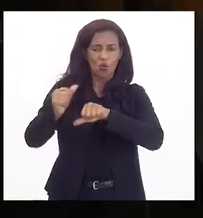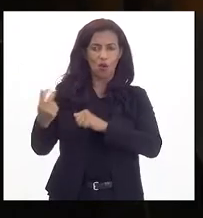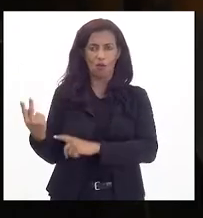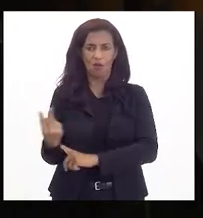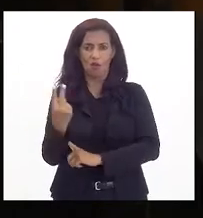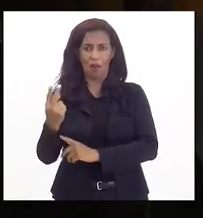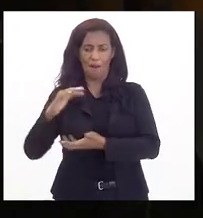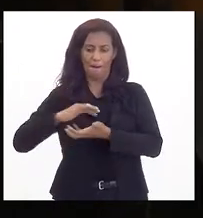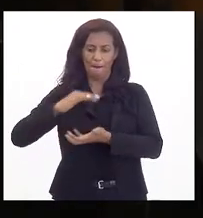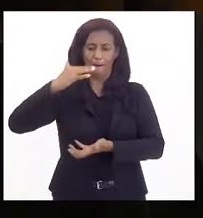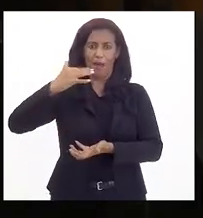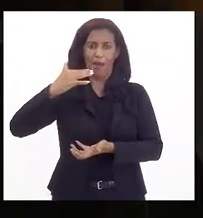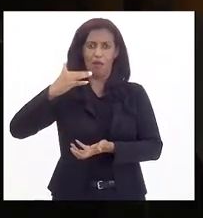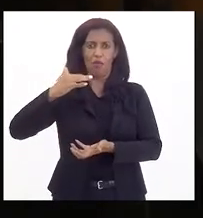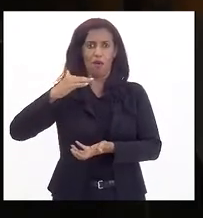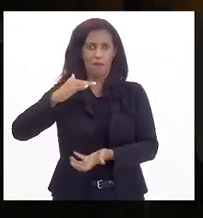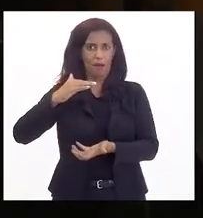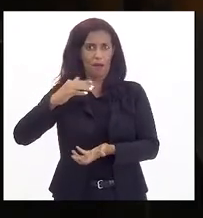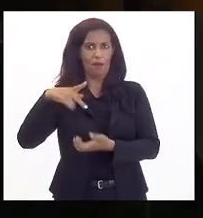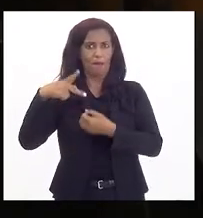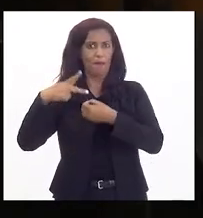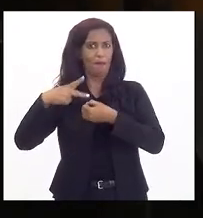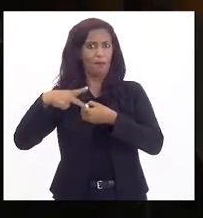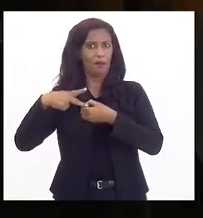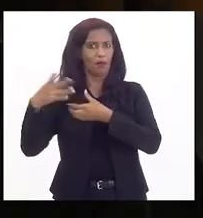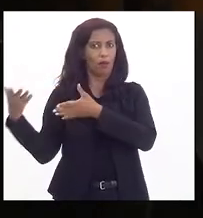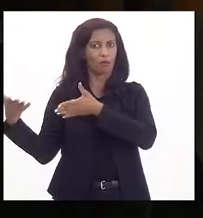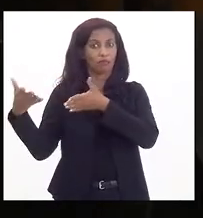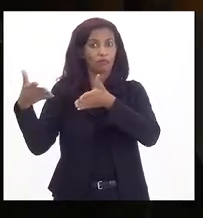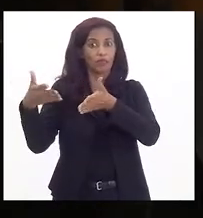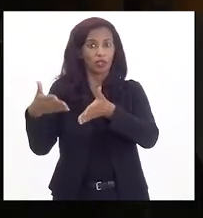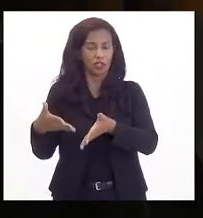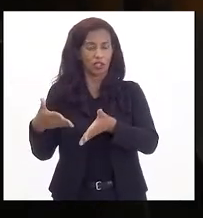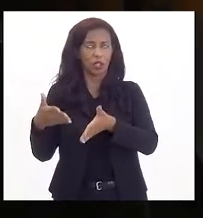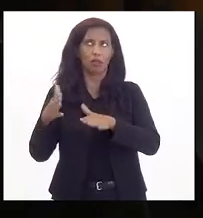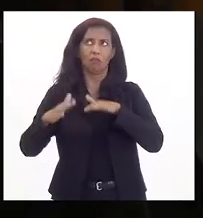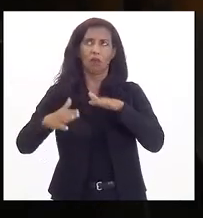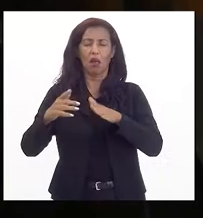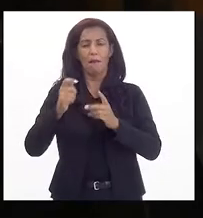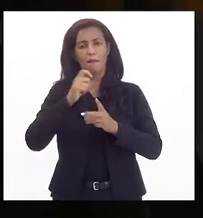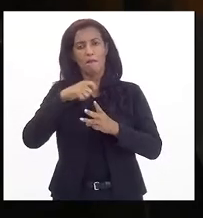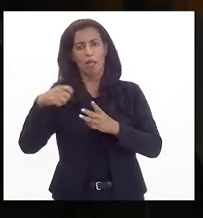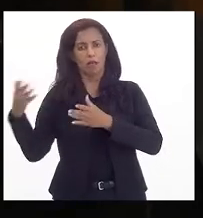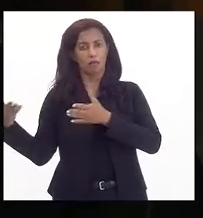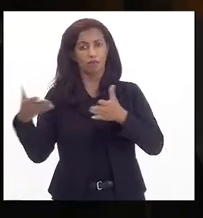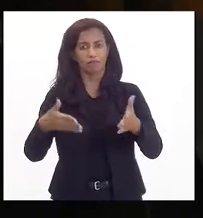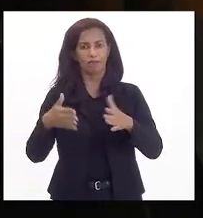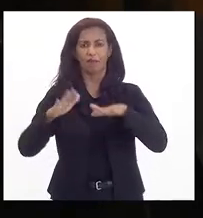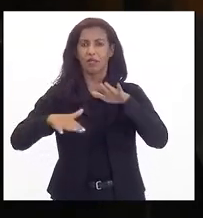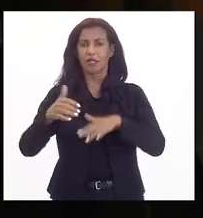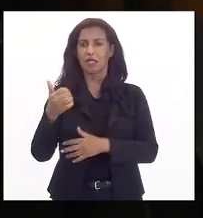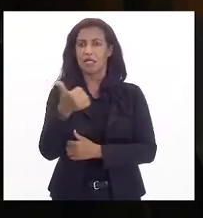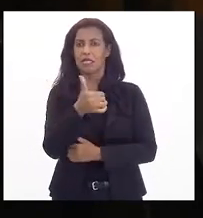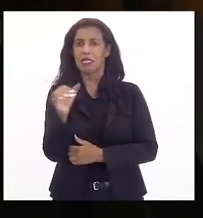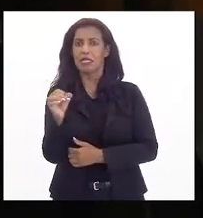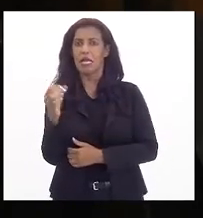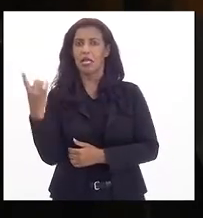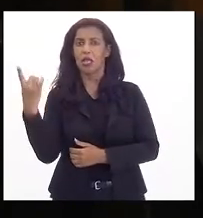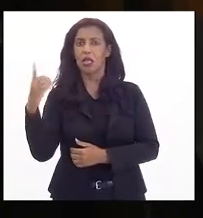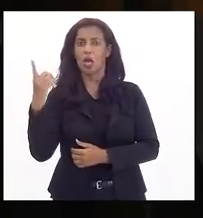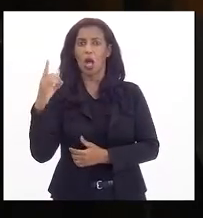do barril do petróleo Brent, que chegará nos próximos meses a 100 dólares o